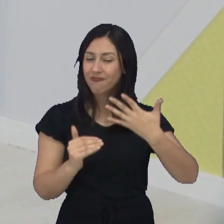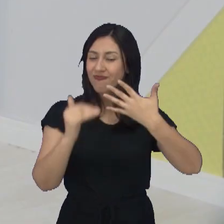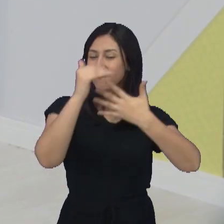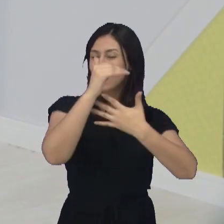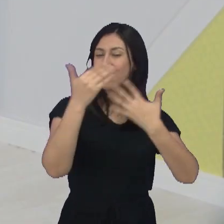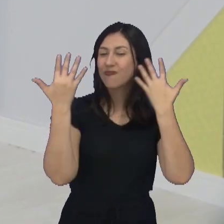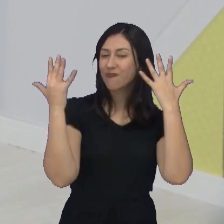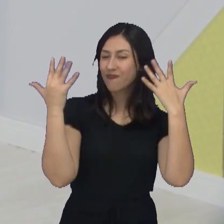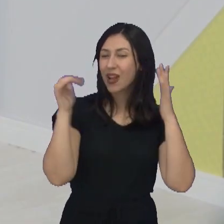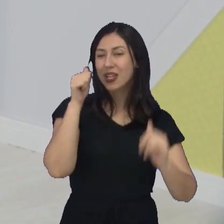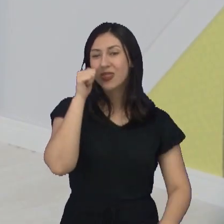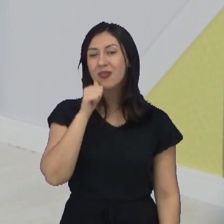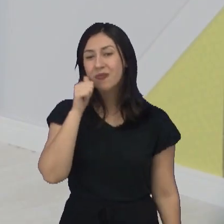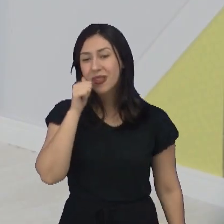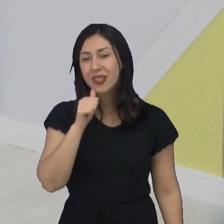do São José futsal Tá certo